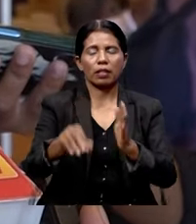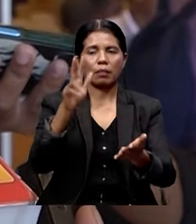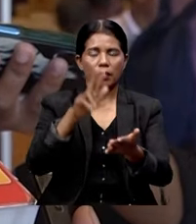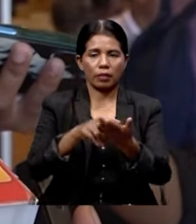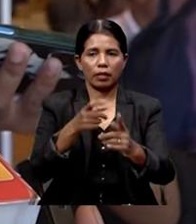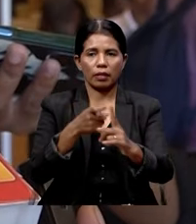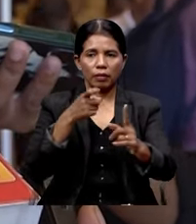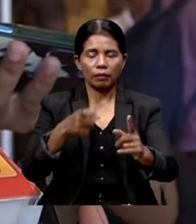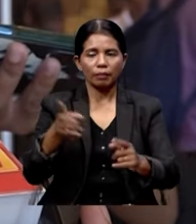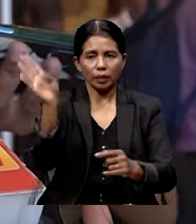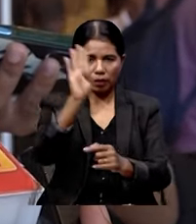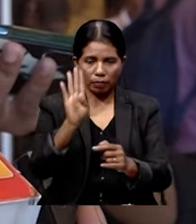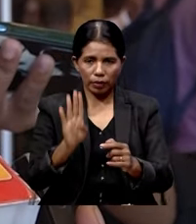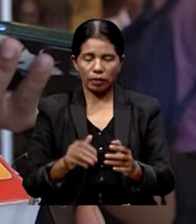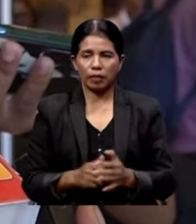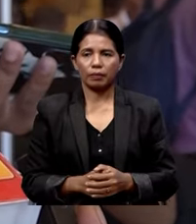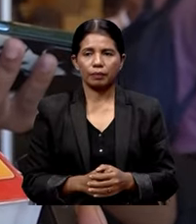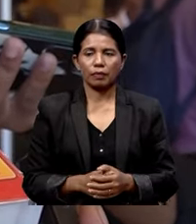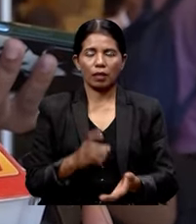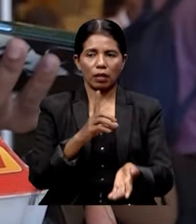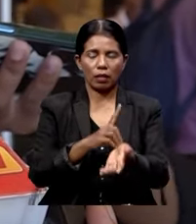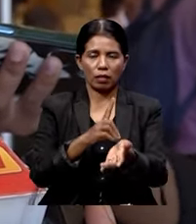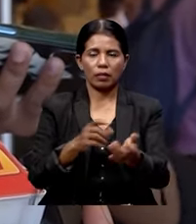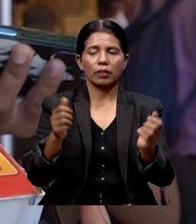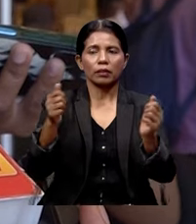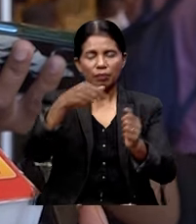CAPES Brasil. Doutoramento, a